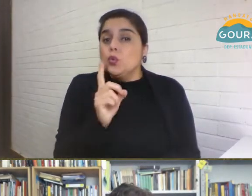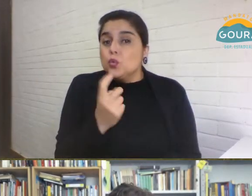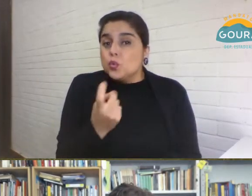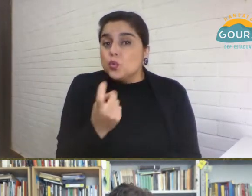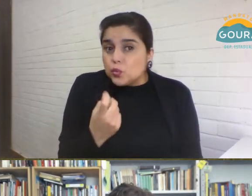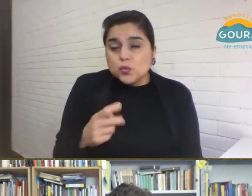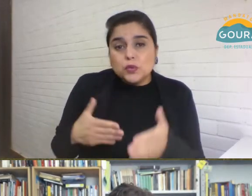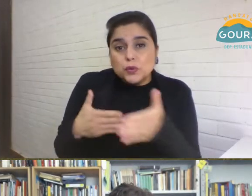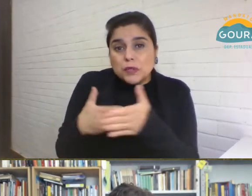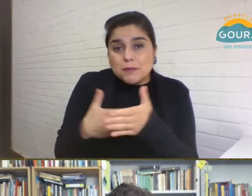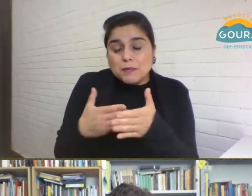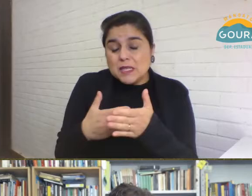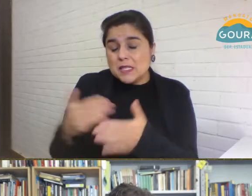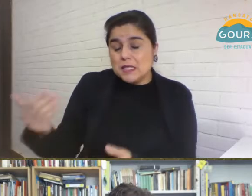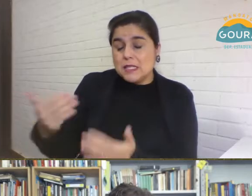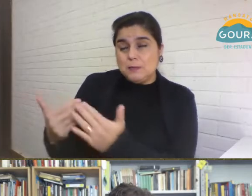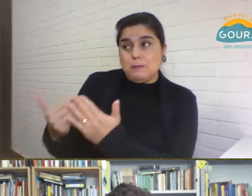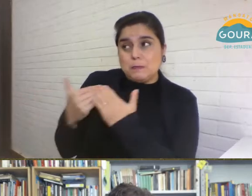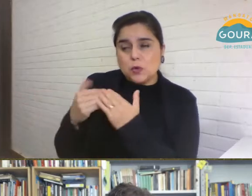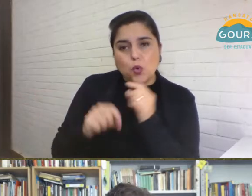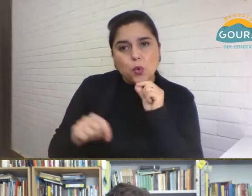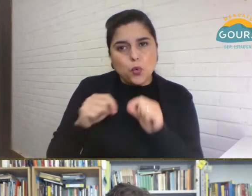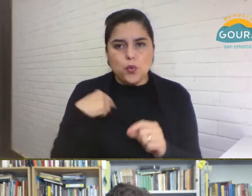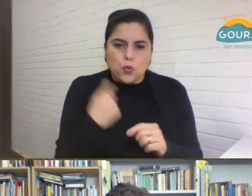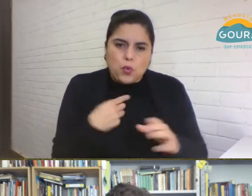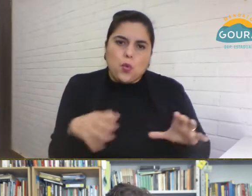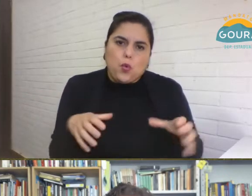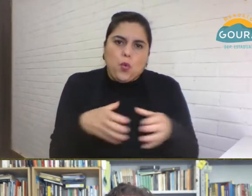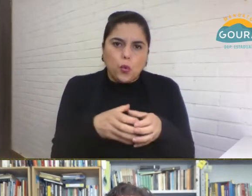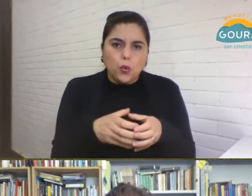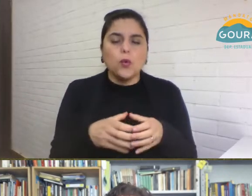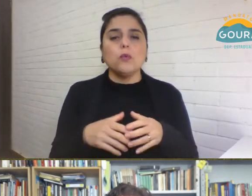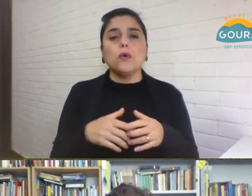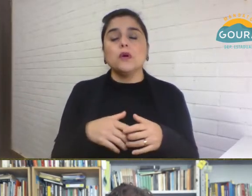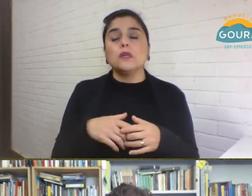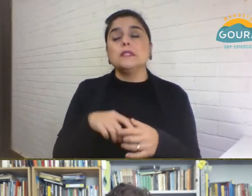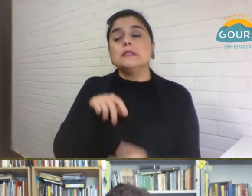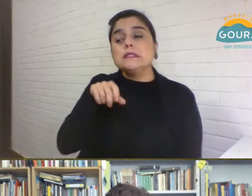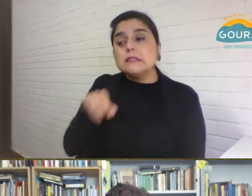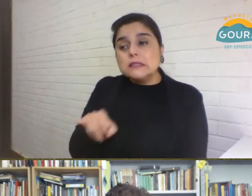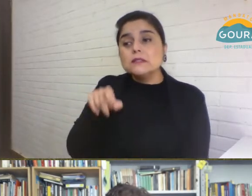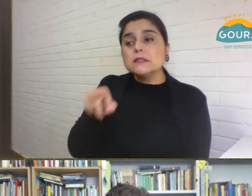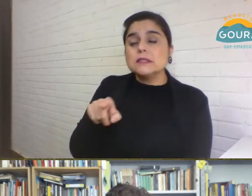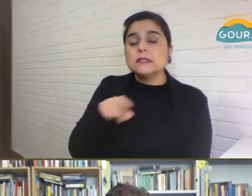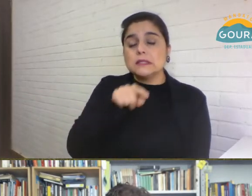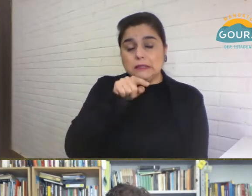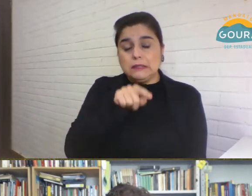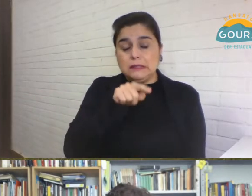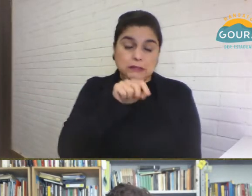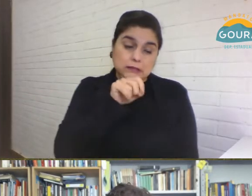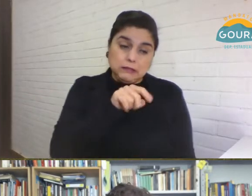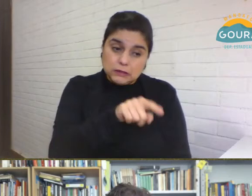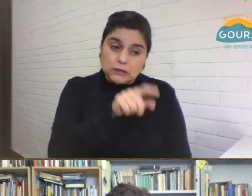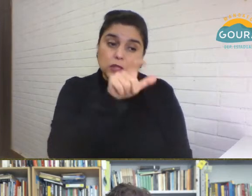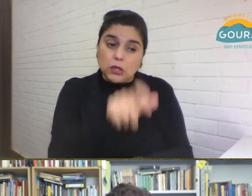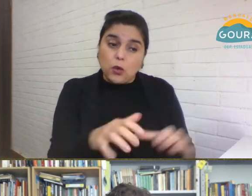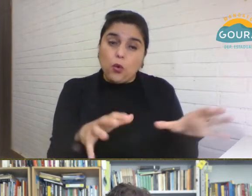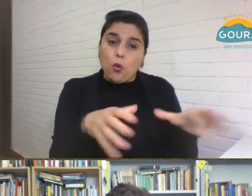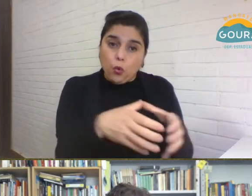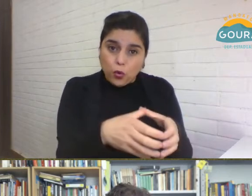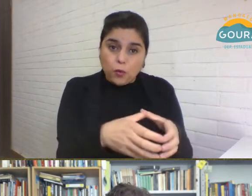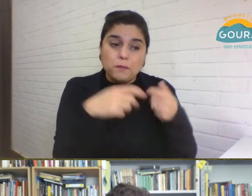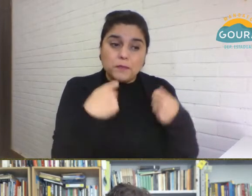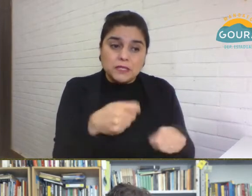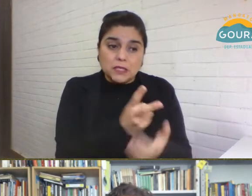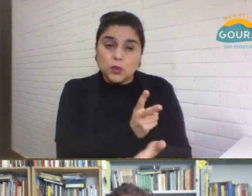de que poderíamos propor aquilo que quiséssemos, mas teríamos que nos manter dentro do